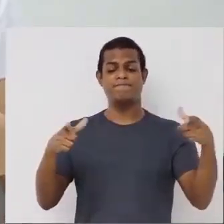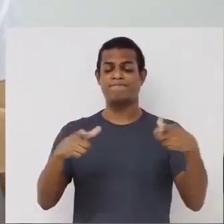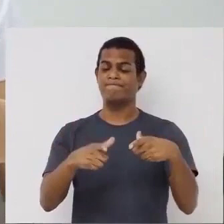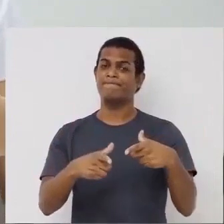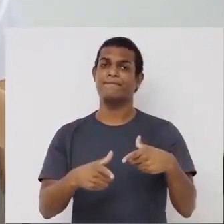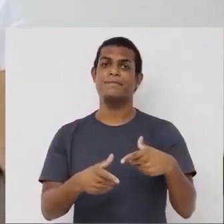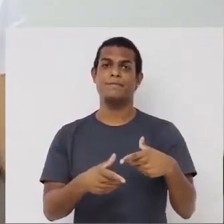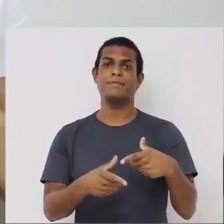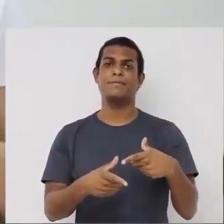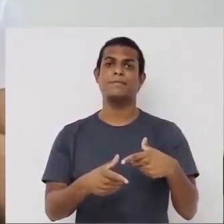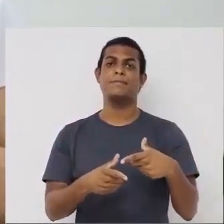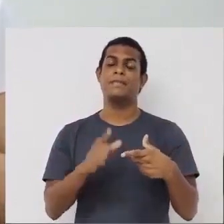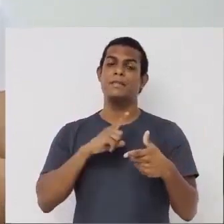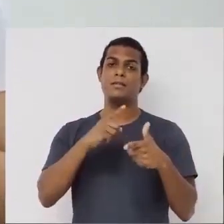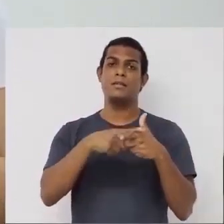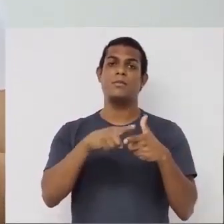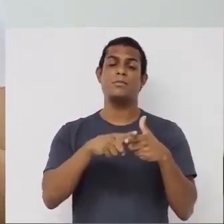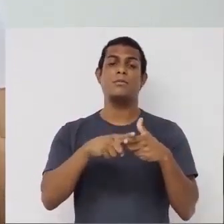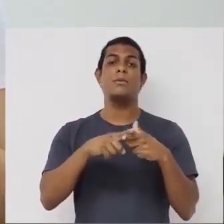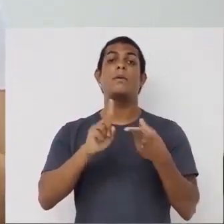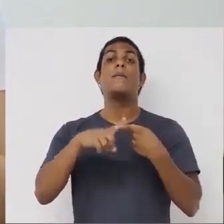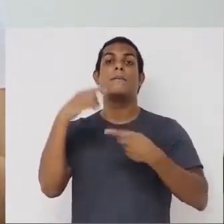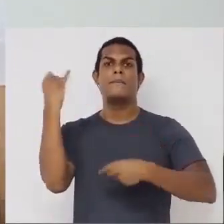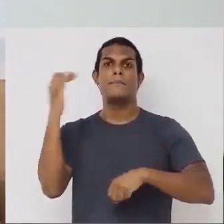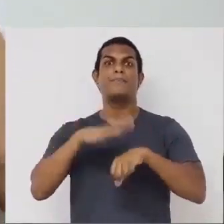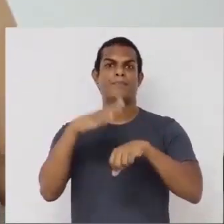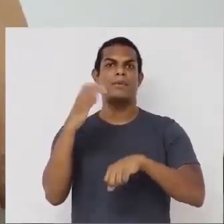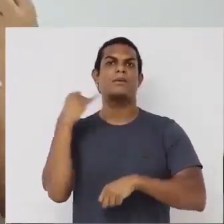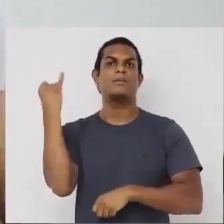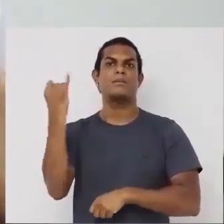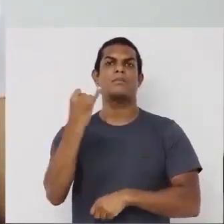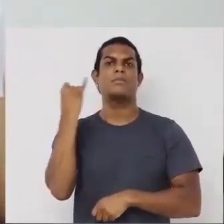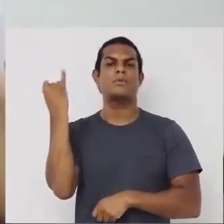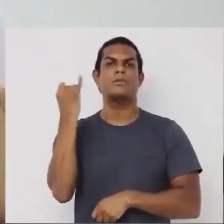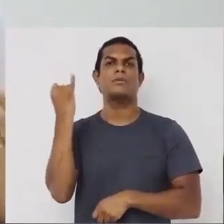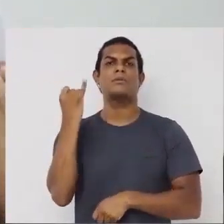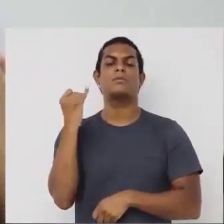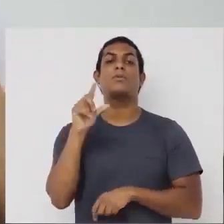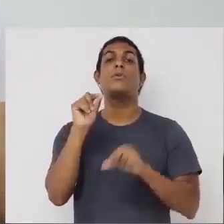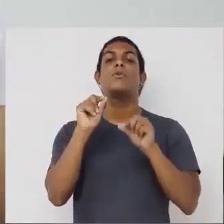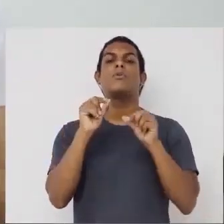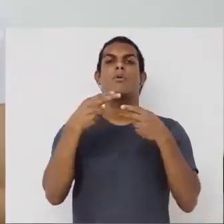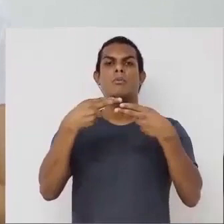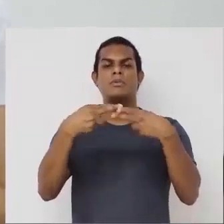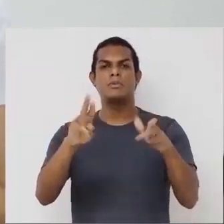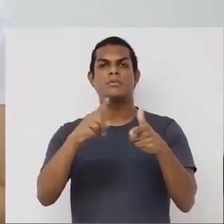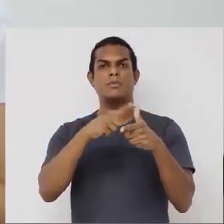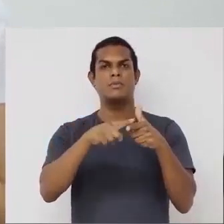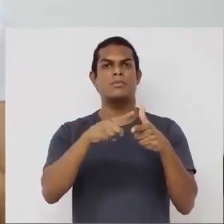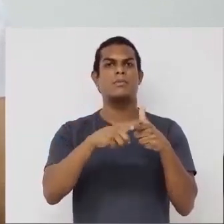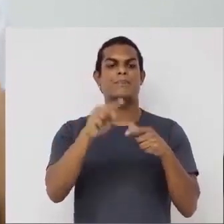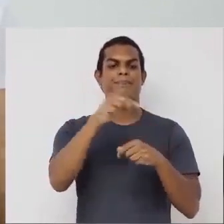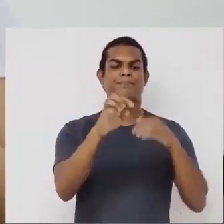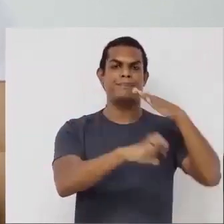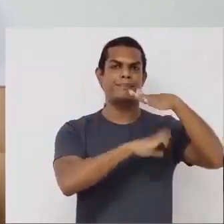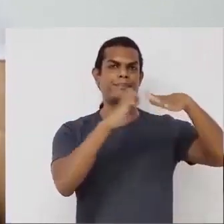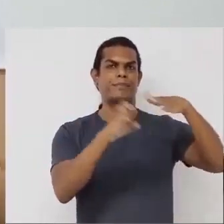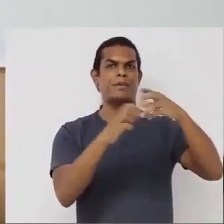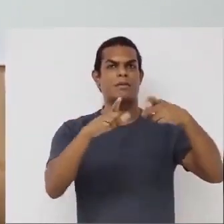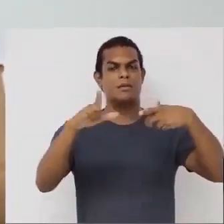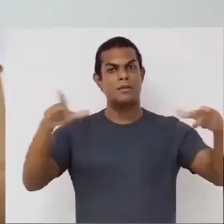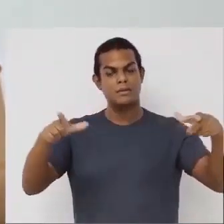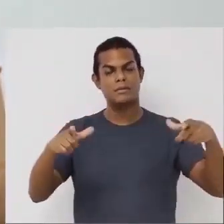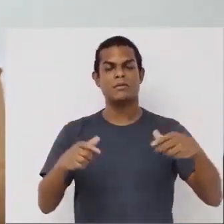E o mais importante, onde é que eu preciso cortar para que essa empresa dê lucro, para que essa empresa dê